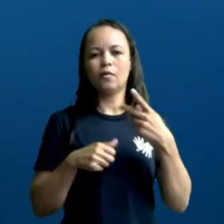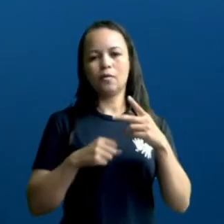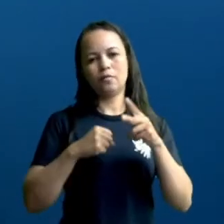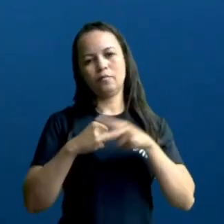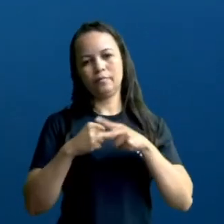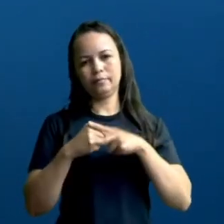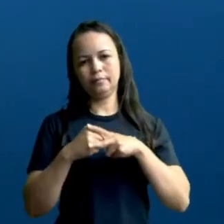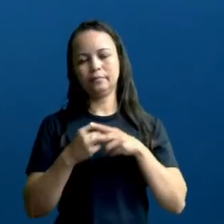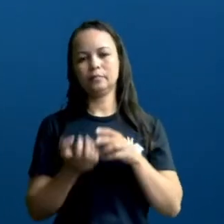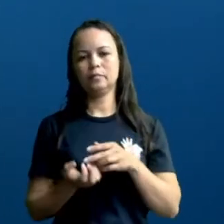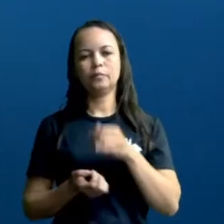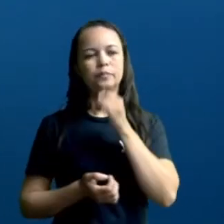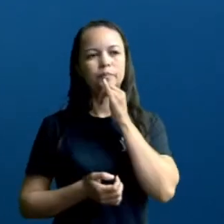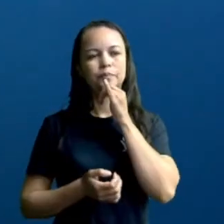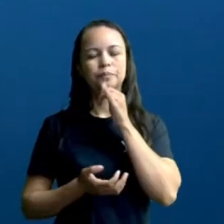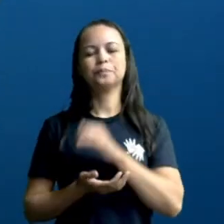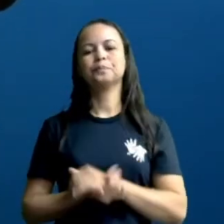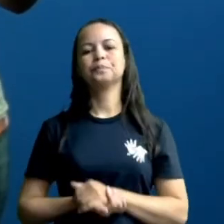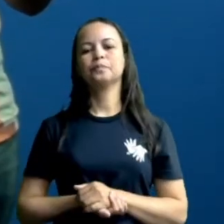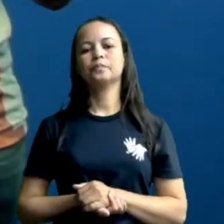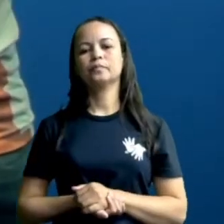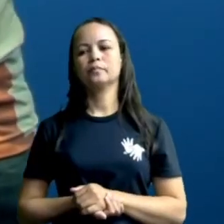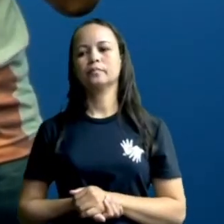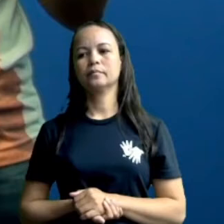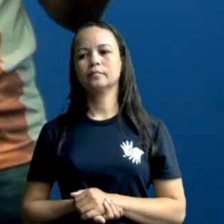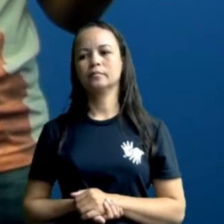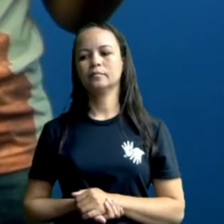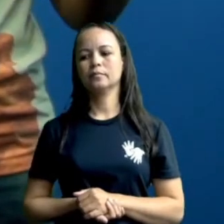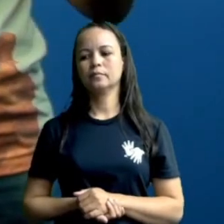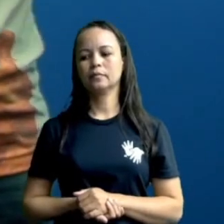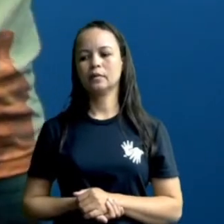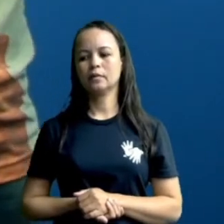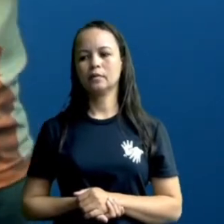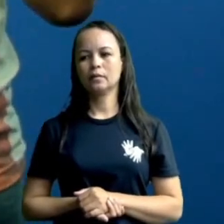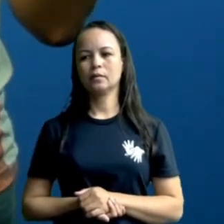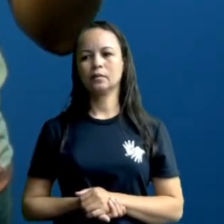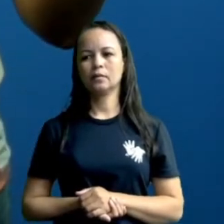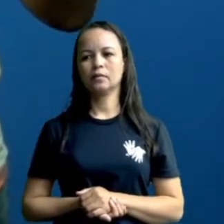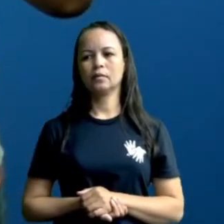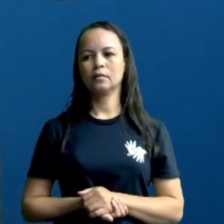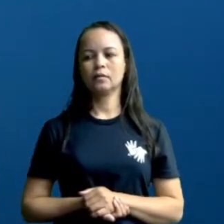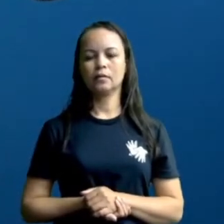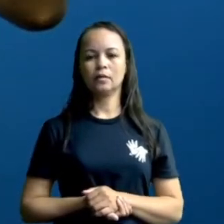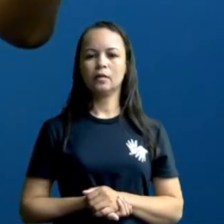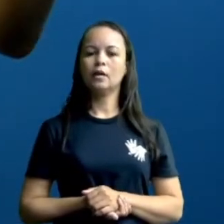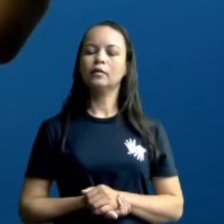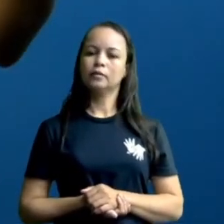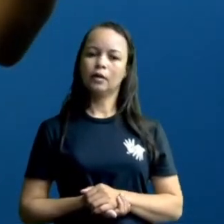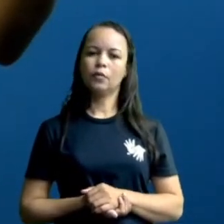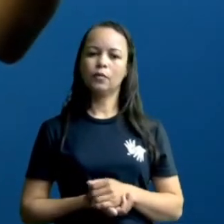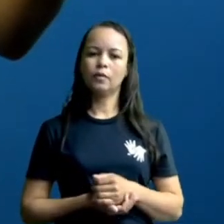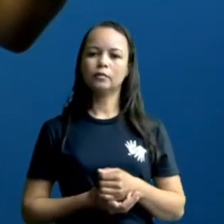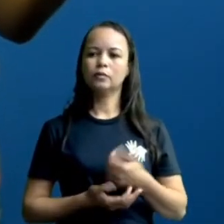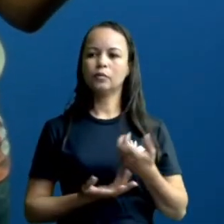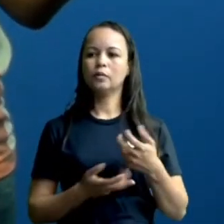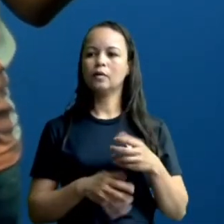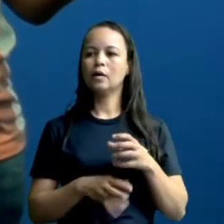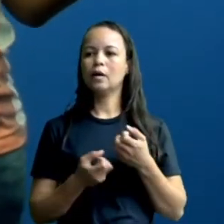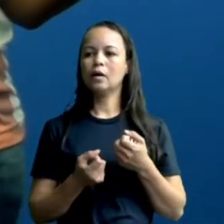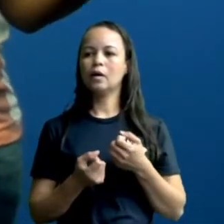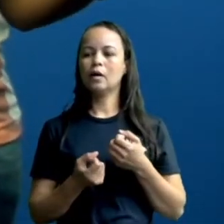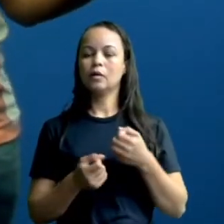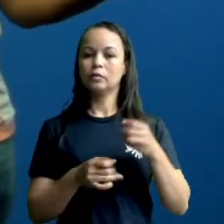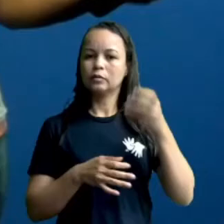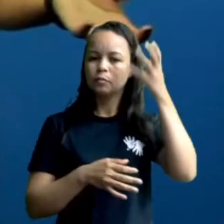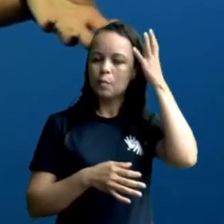verbo. Né? Quando eu digo assim, me peino, me pintio, então eu realizo e eu recebo